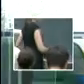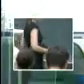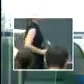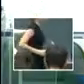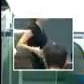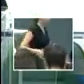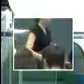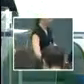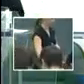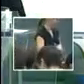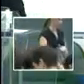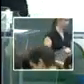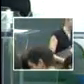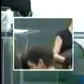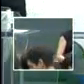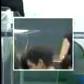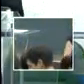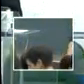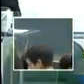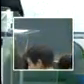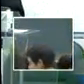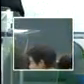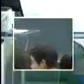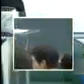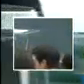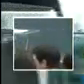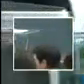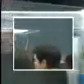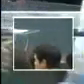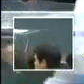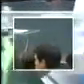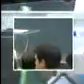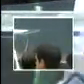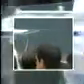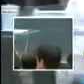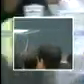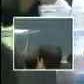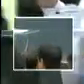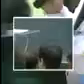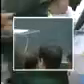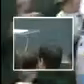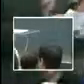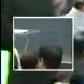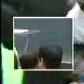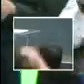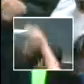Porque esta noite Deus tem um milagre para a tua vida realizar.